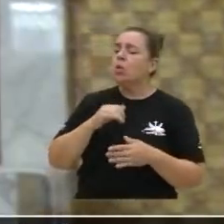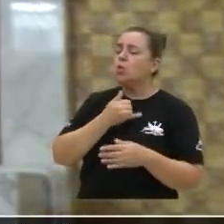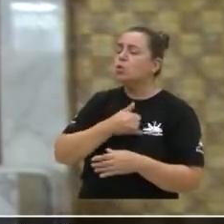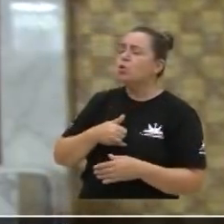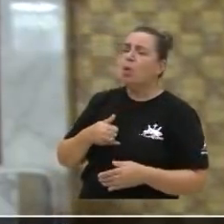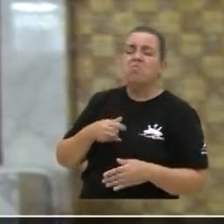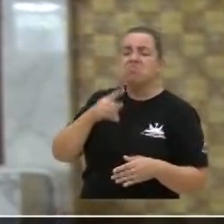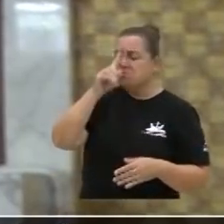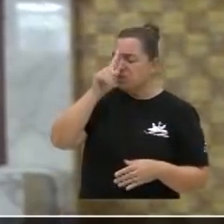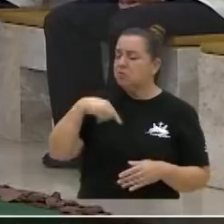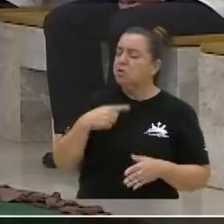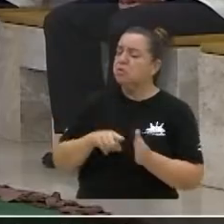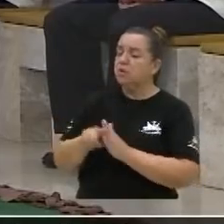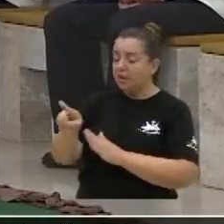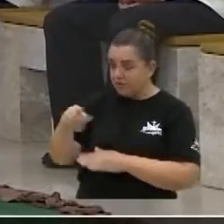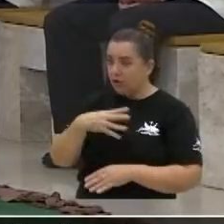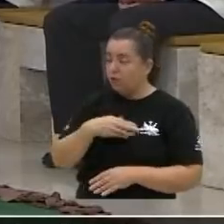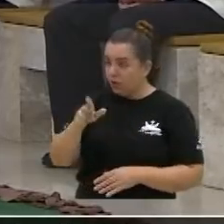o Messias?